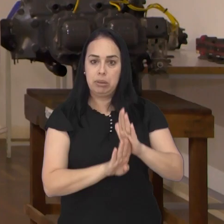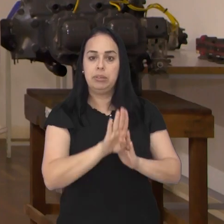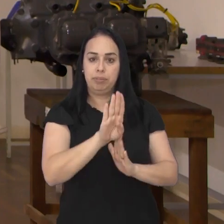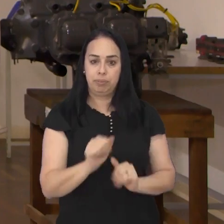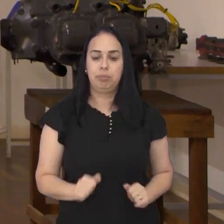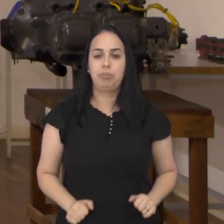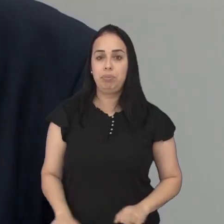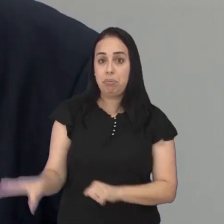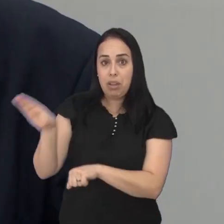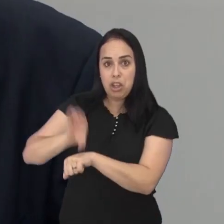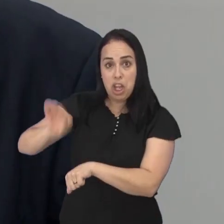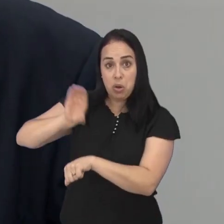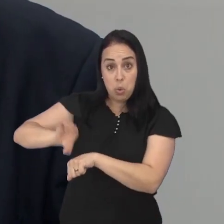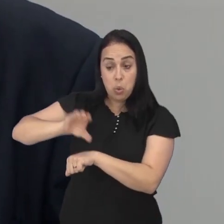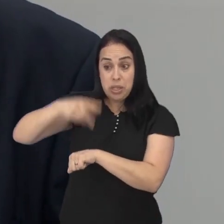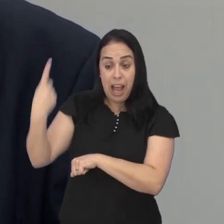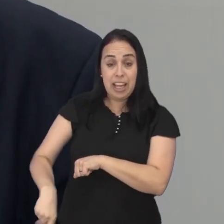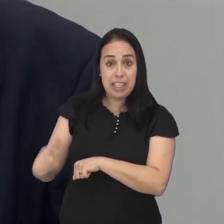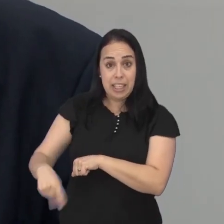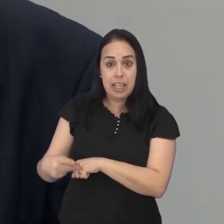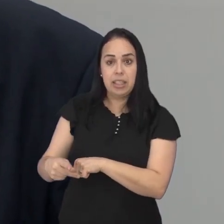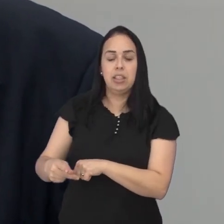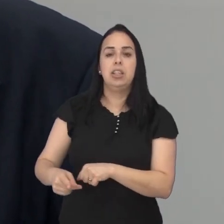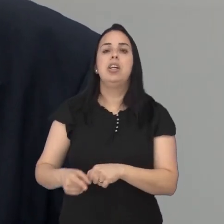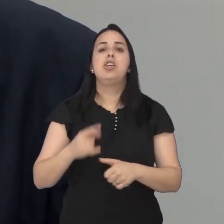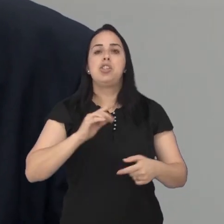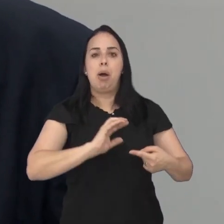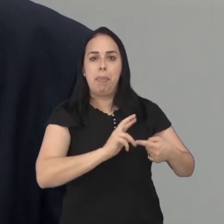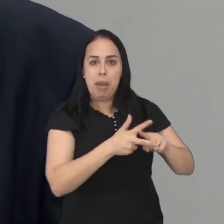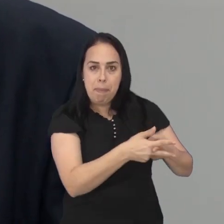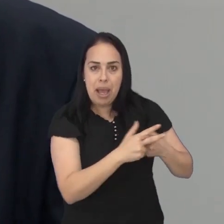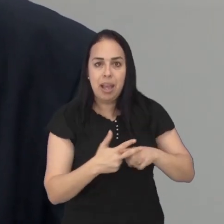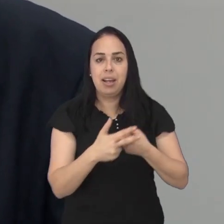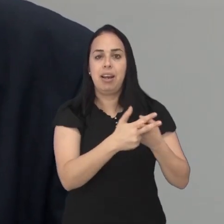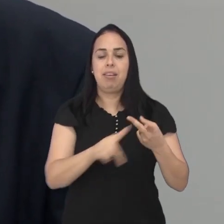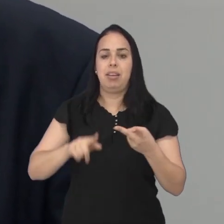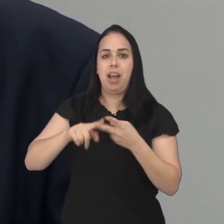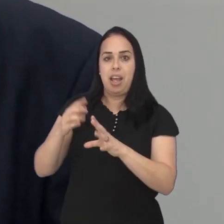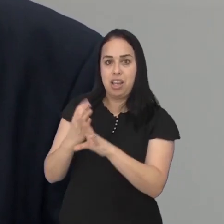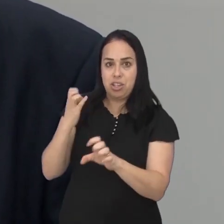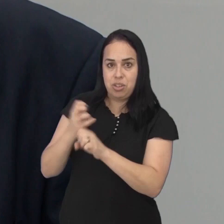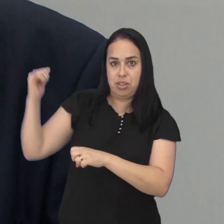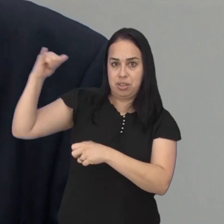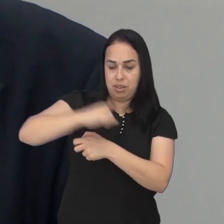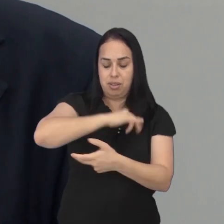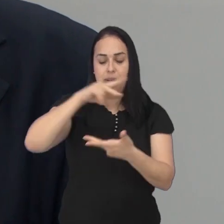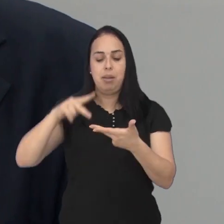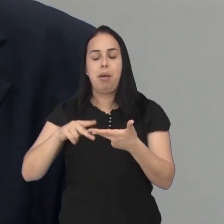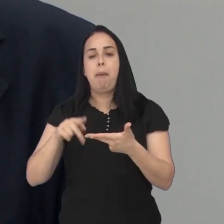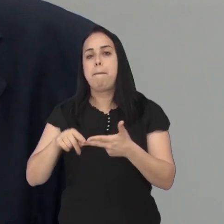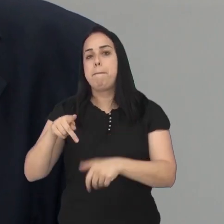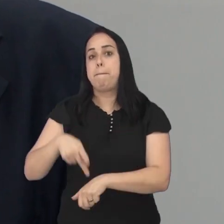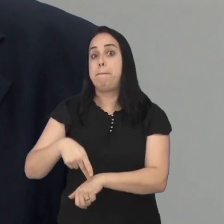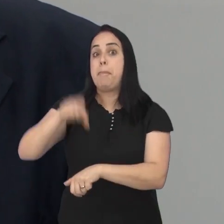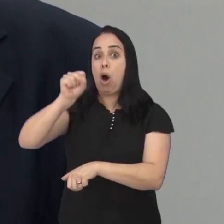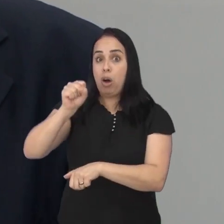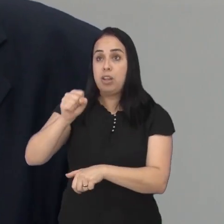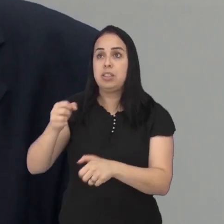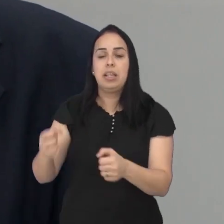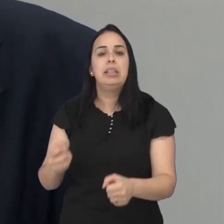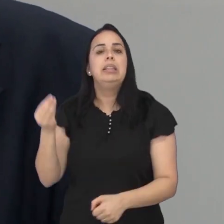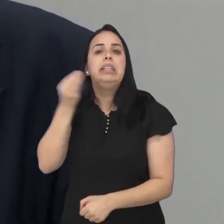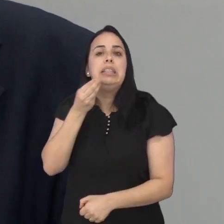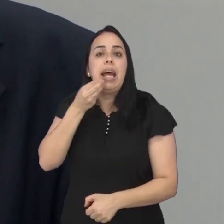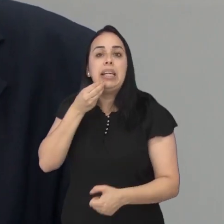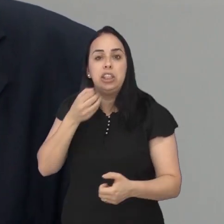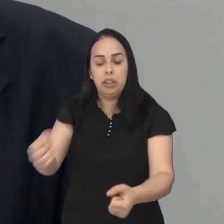aumente ainda mais. Ter os cursos aqui, mecânica de aeronaves, engenharia aeronáutica, pós-graduação,